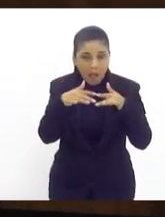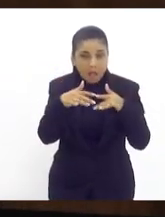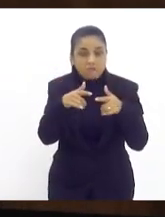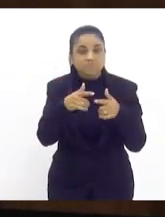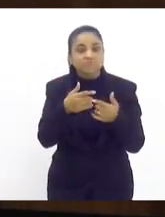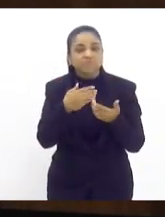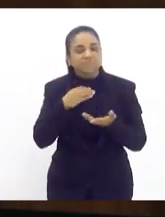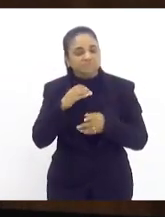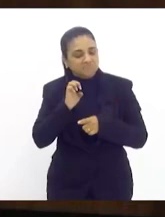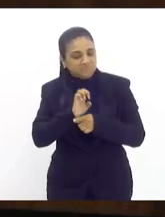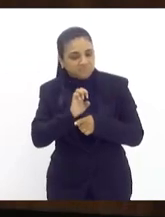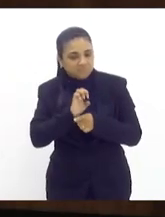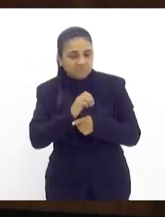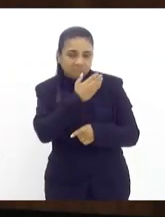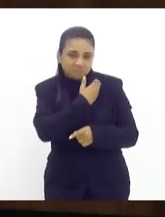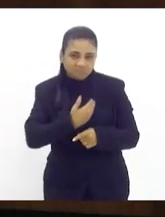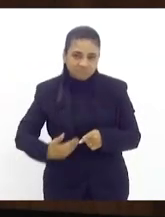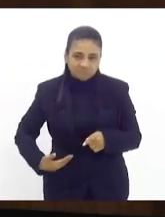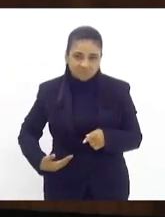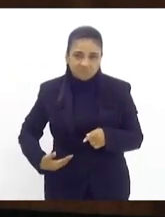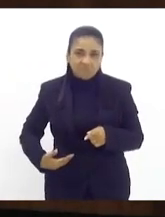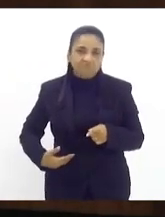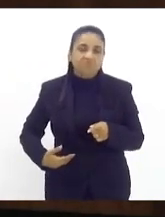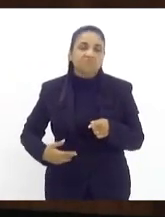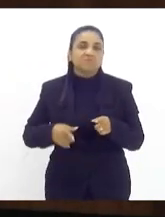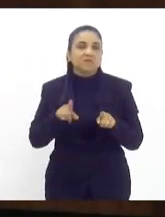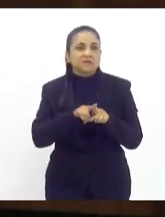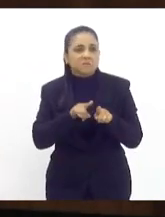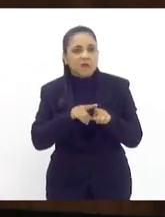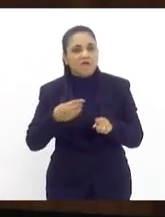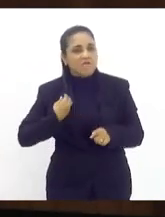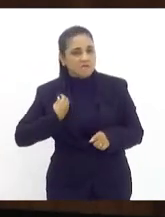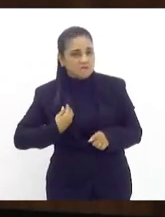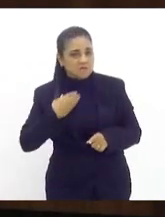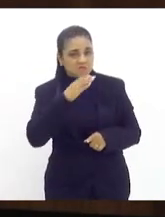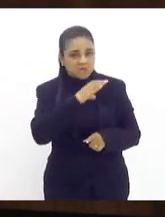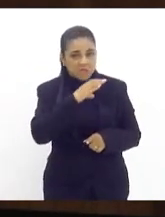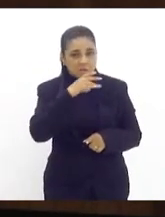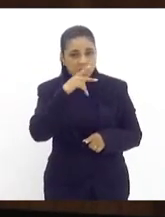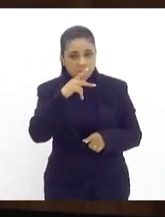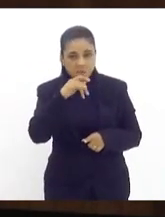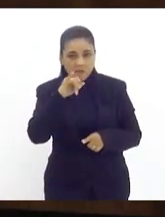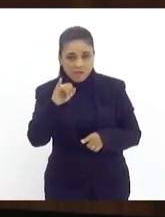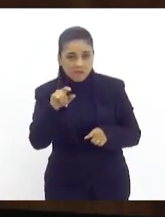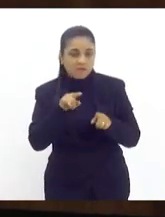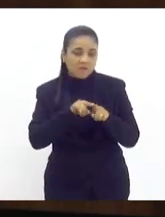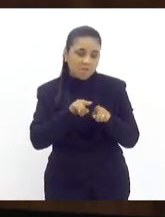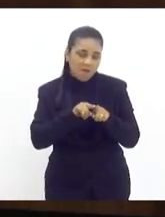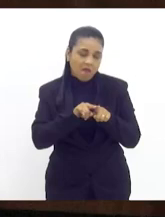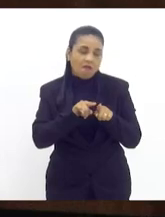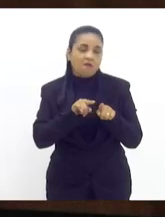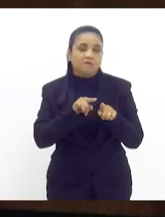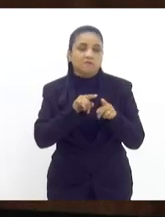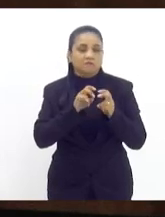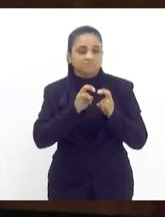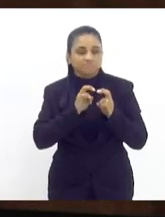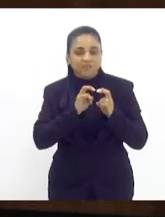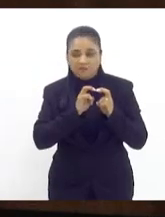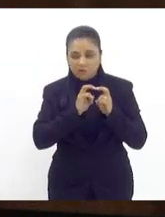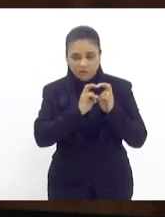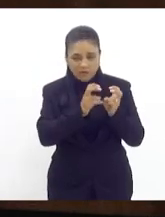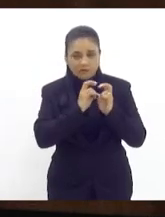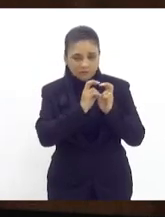Estado. Vivenciamos um processo de CPI na rede ferroviária do Estado do Rio de Janeiro e